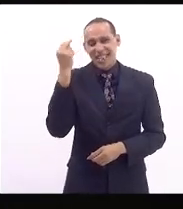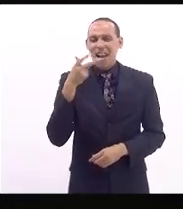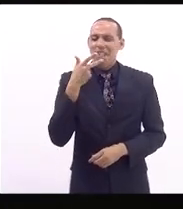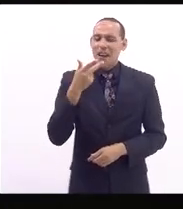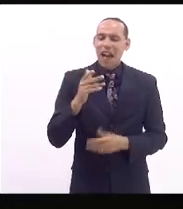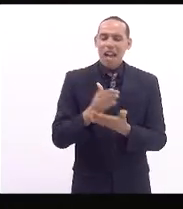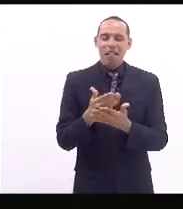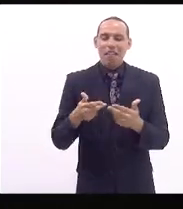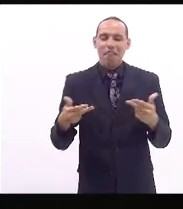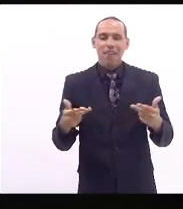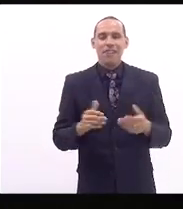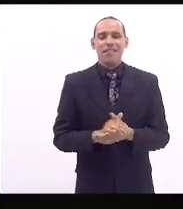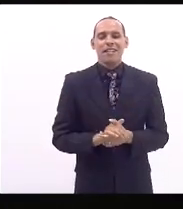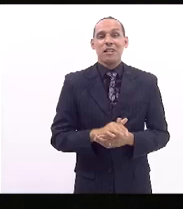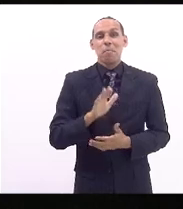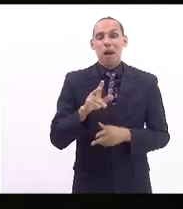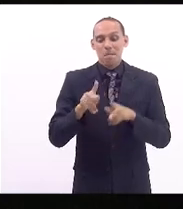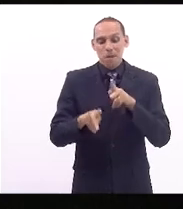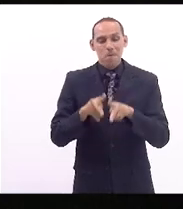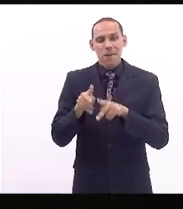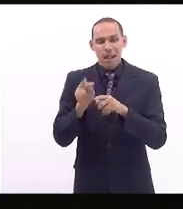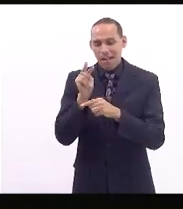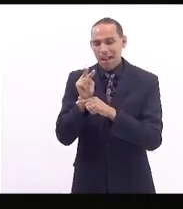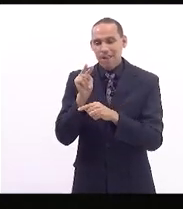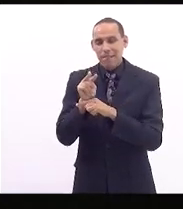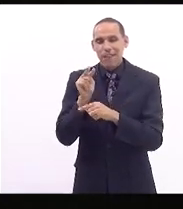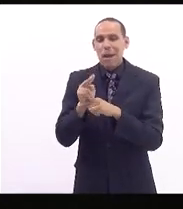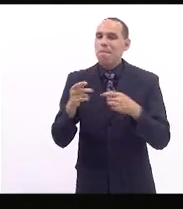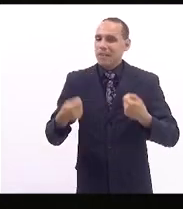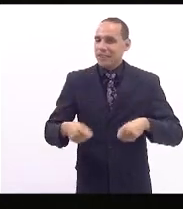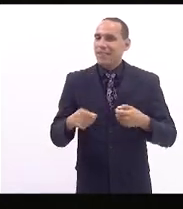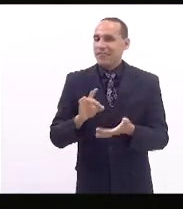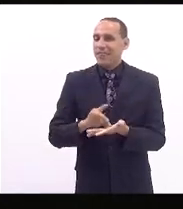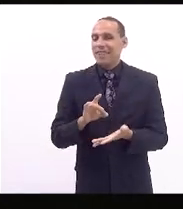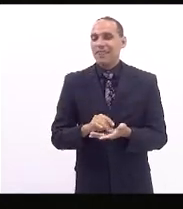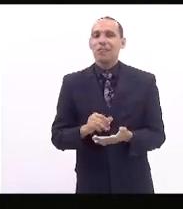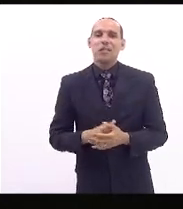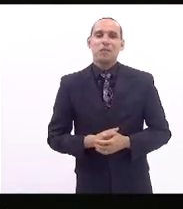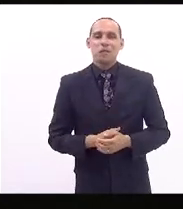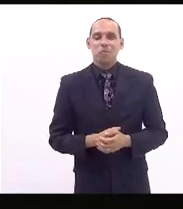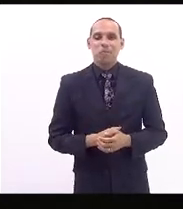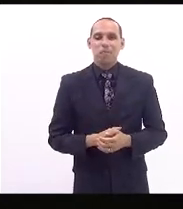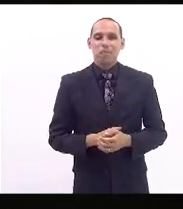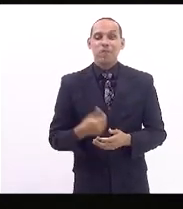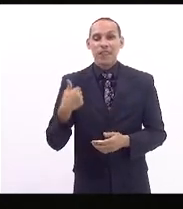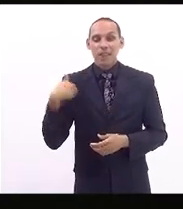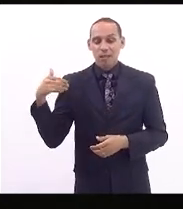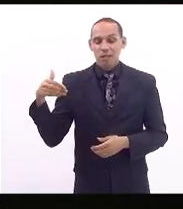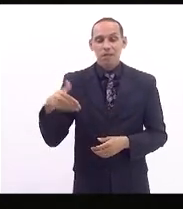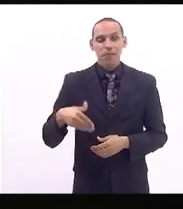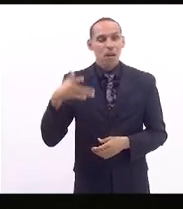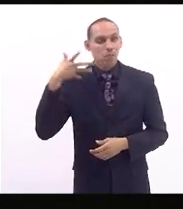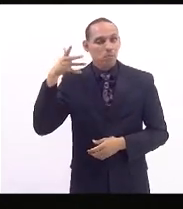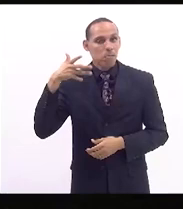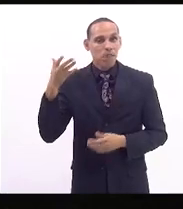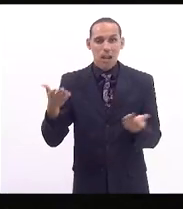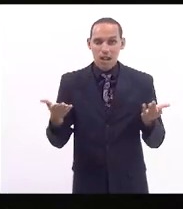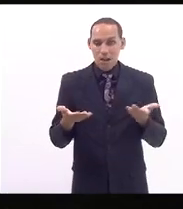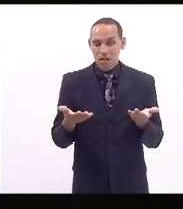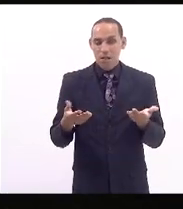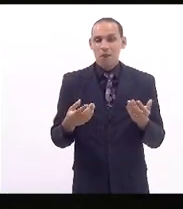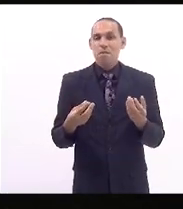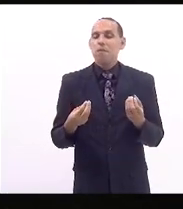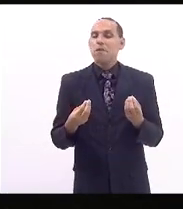umas coisas assim daqui a população tá de olho e tem que estar de olho É mas o que me traz a Tribuna nessa